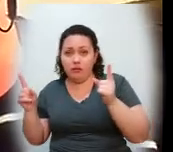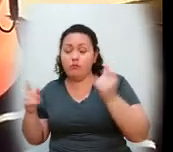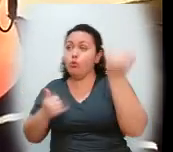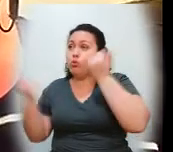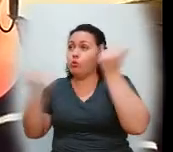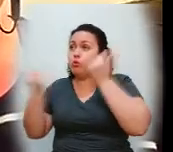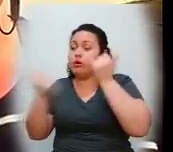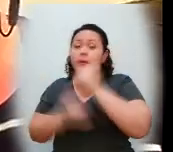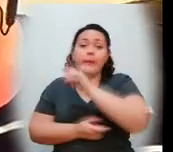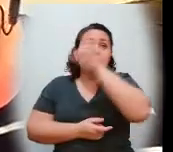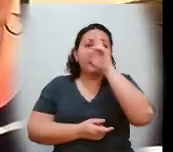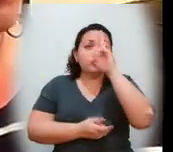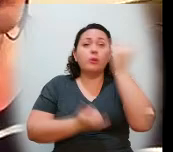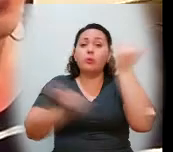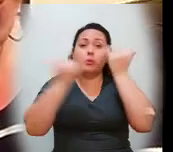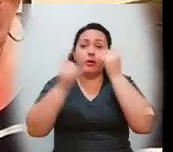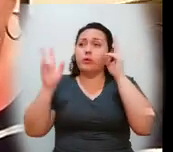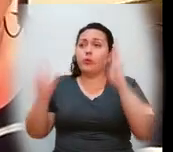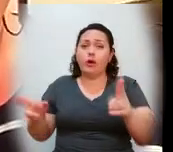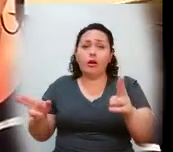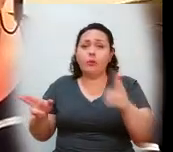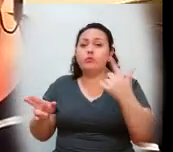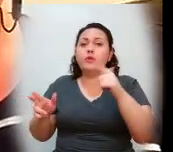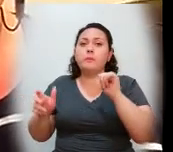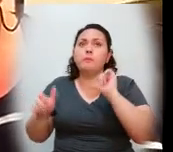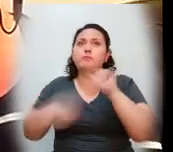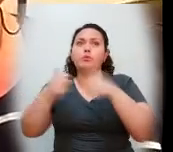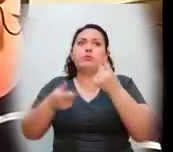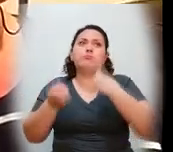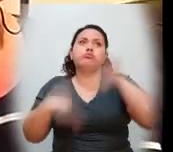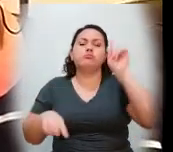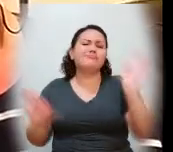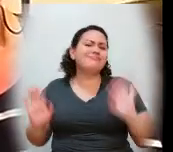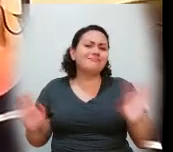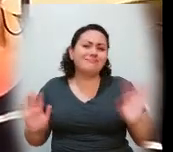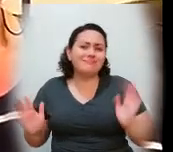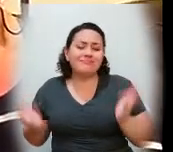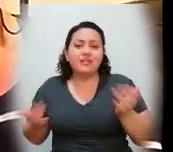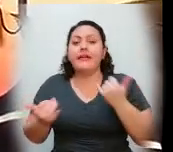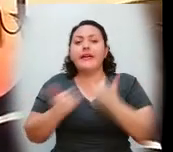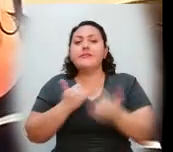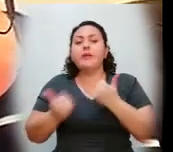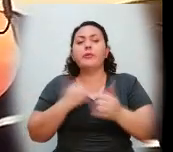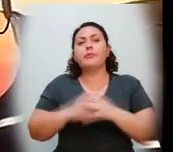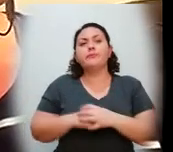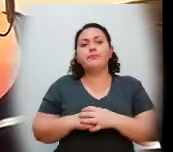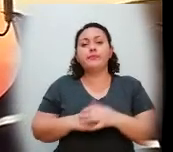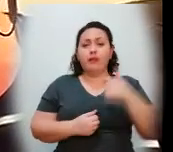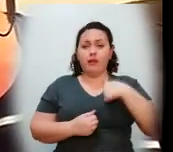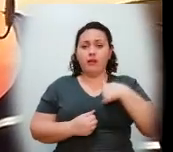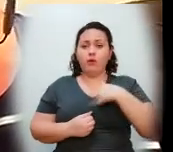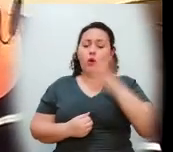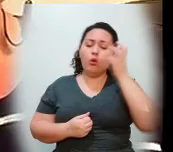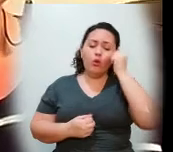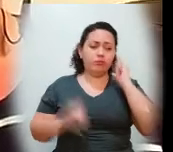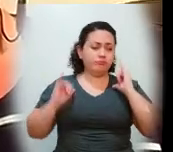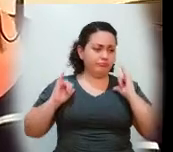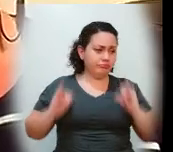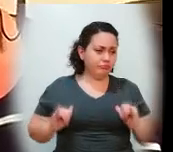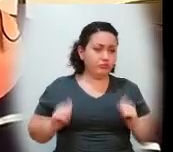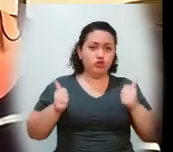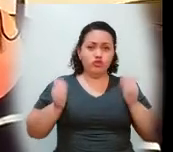conseguir depois do meio-dia. Nada vai mudar muito, né? Então, daqui a Uhum, pouco, se eu descanso à noite, eu vou